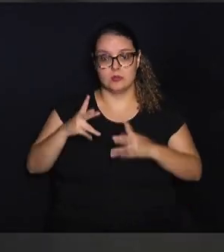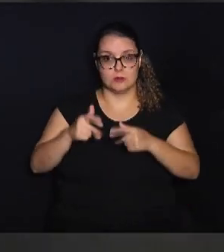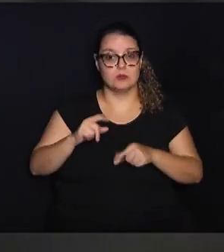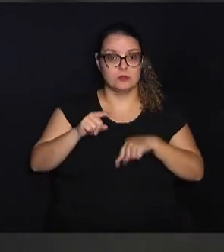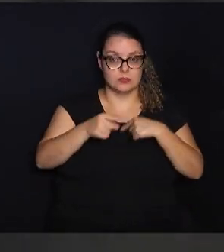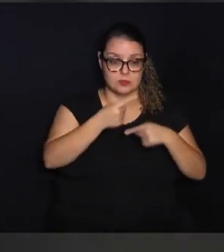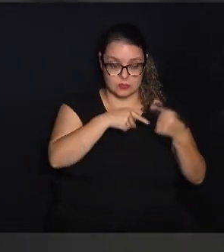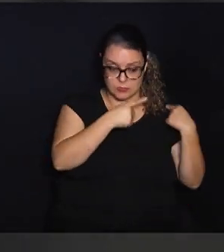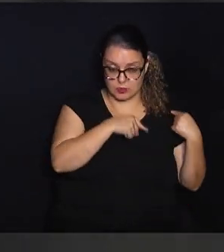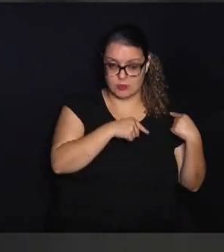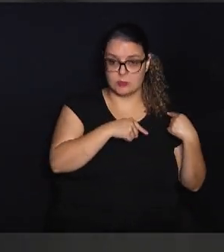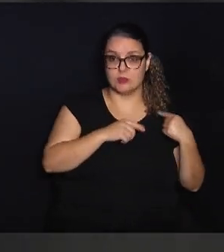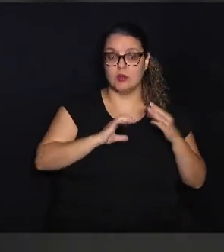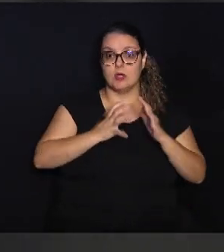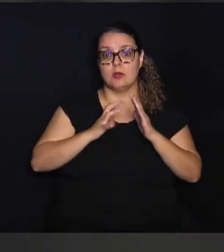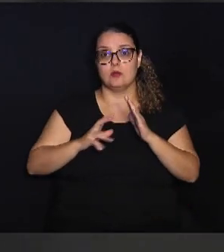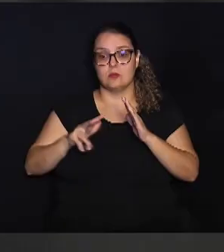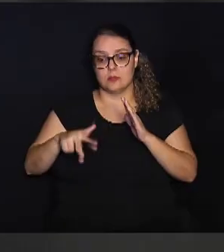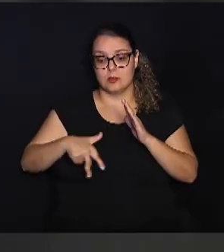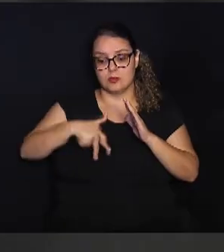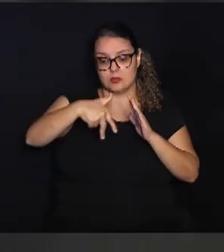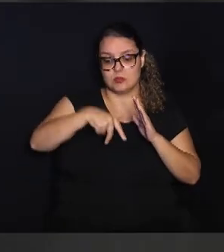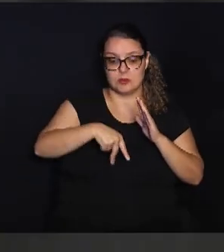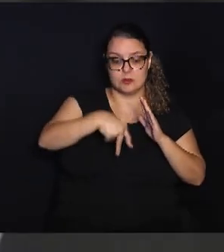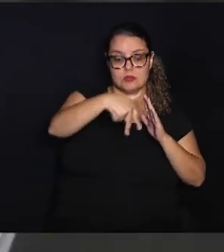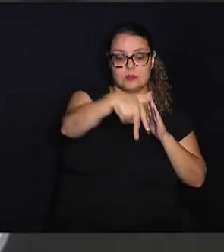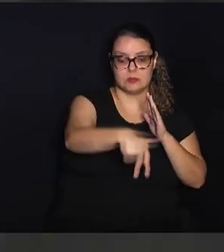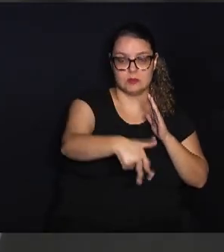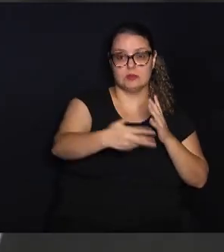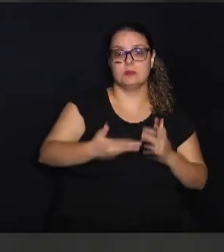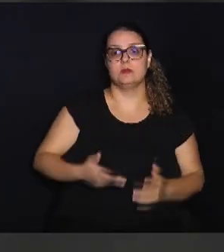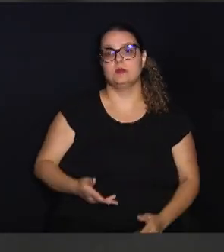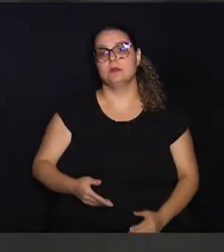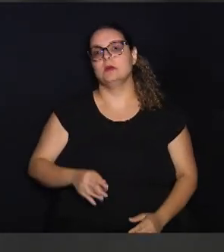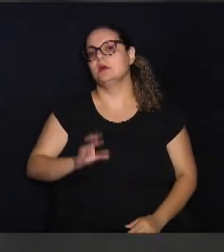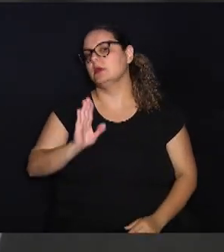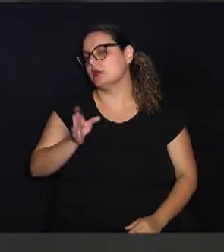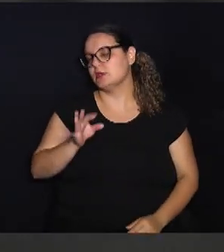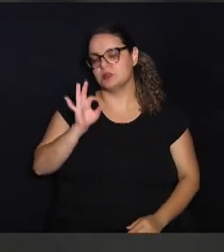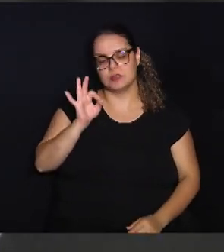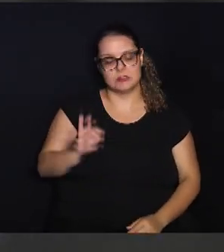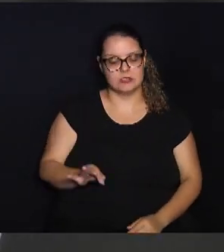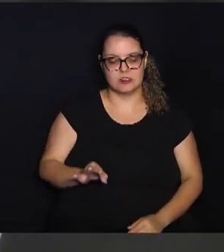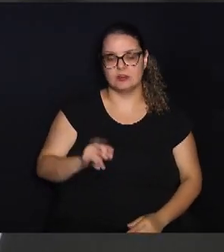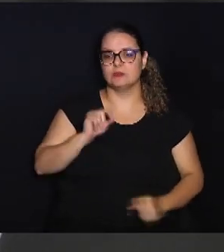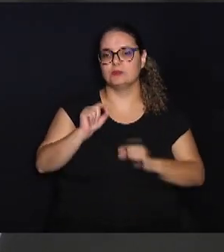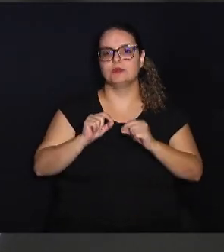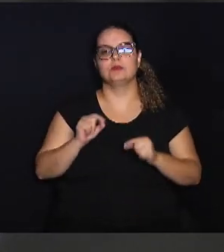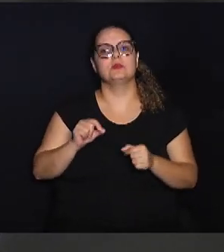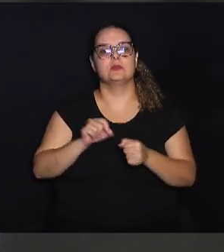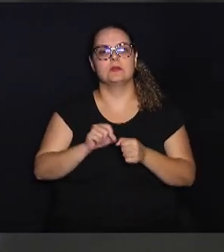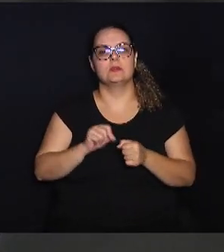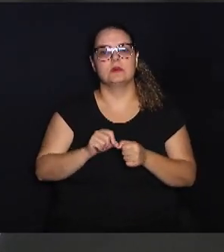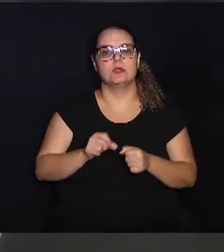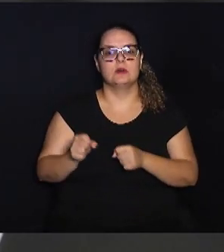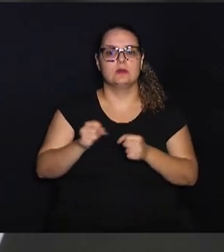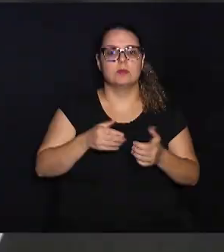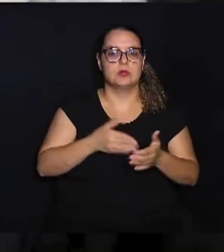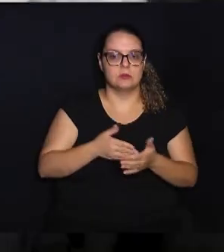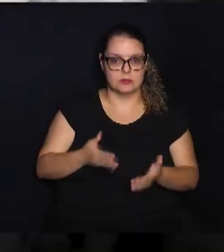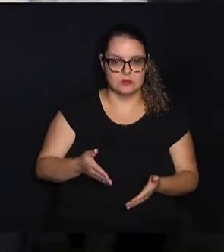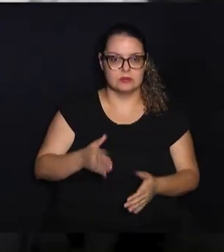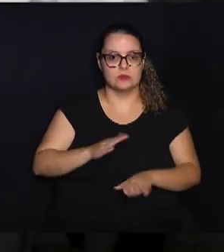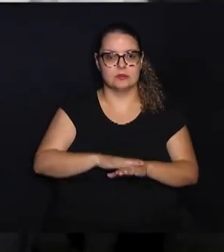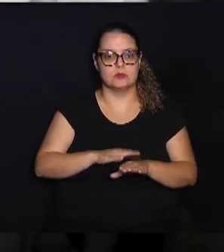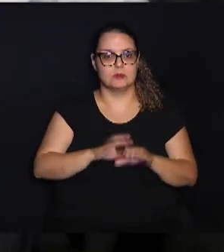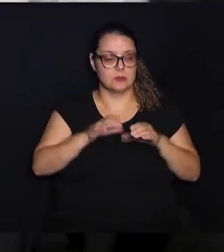os partidos elegem ele, colocam ele lá, e aí ele já entra rifado e com poder limitado de ação. Da Comissão Especial